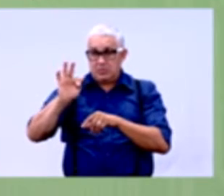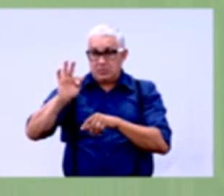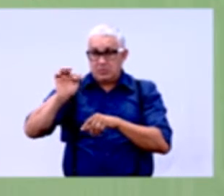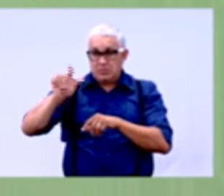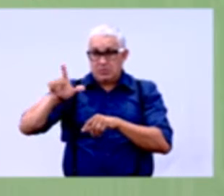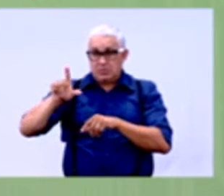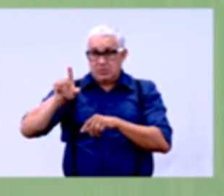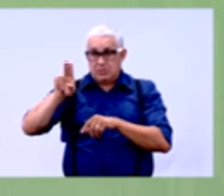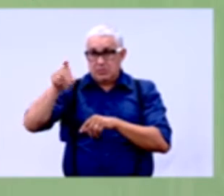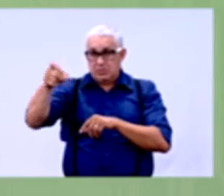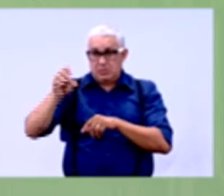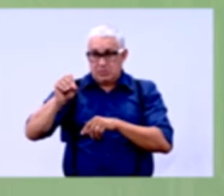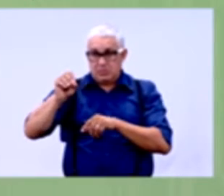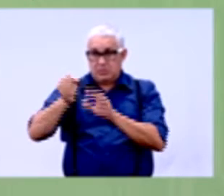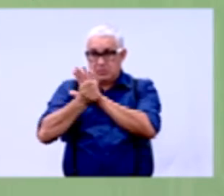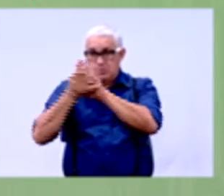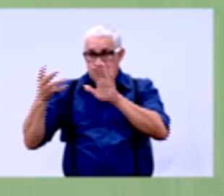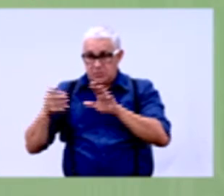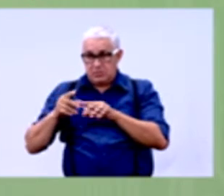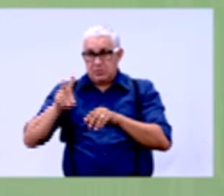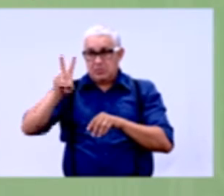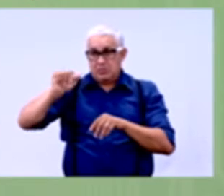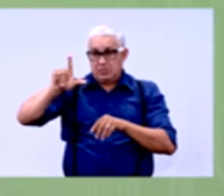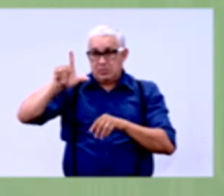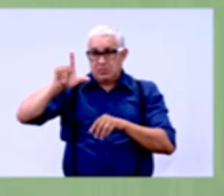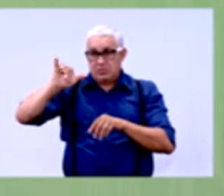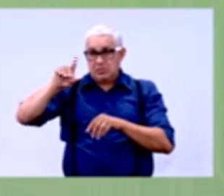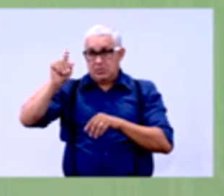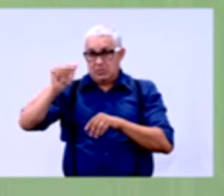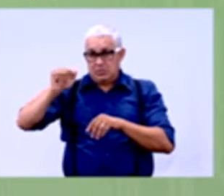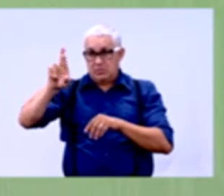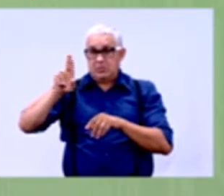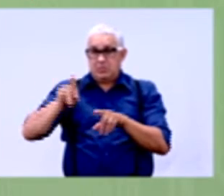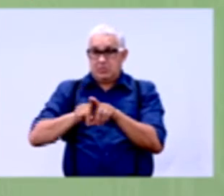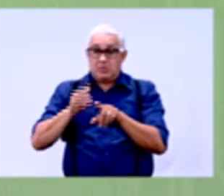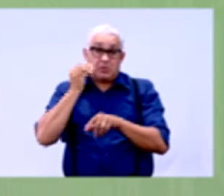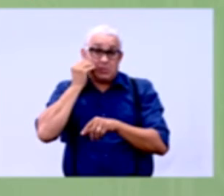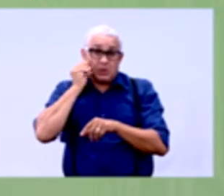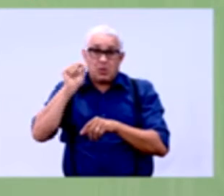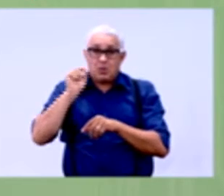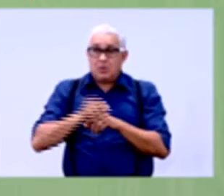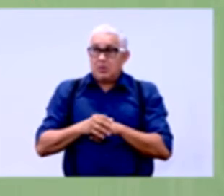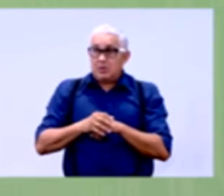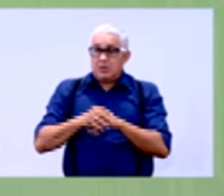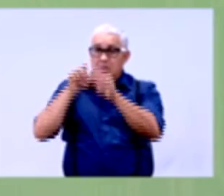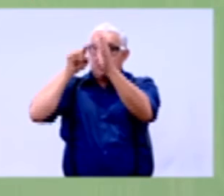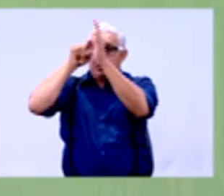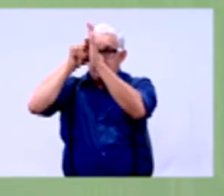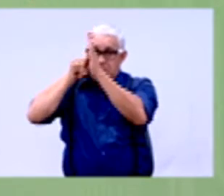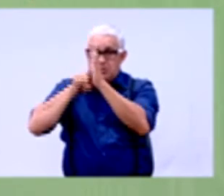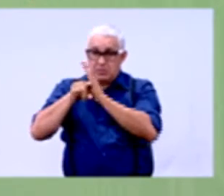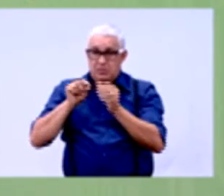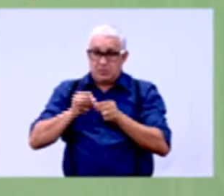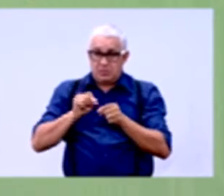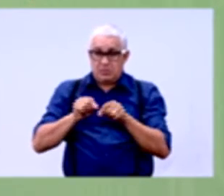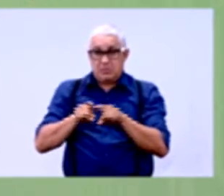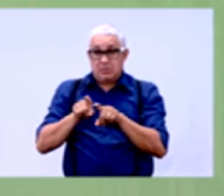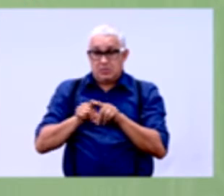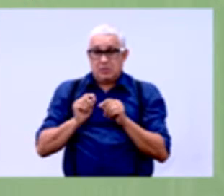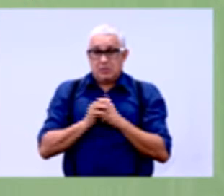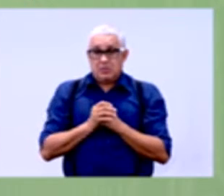cuidar justamente de validar, de verificar qual é a requisição que está sendo feita e